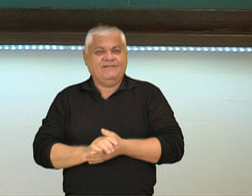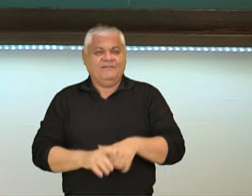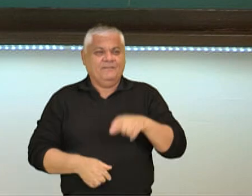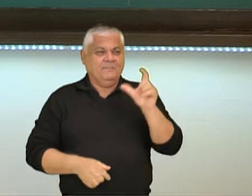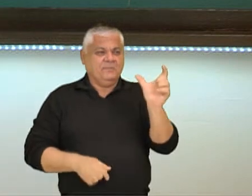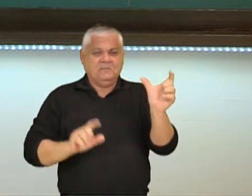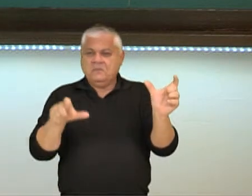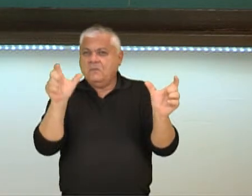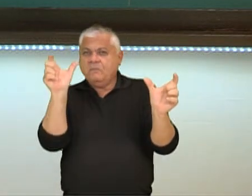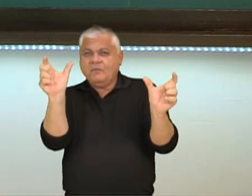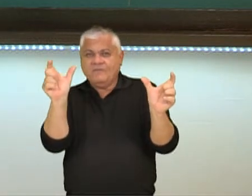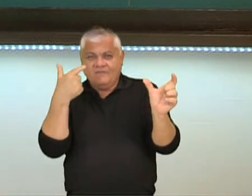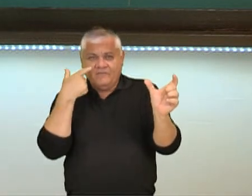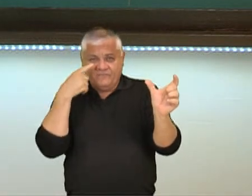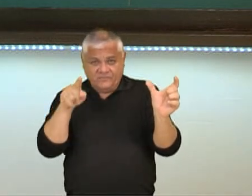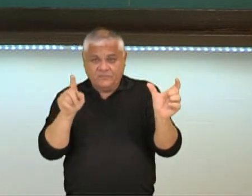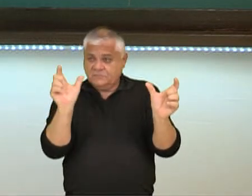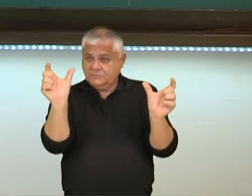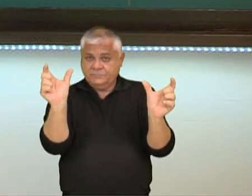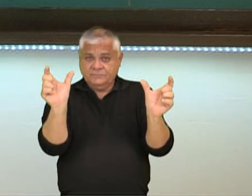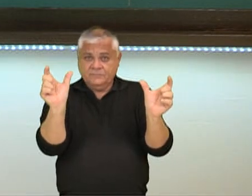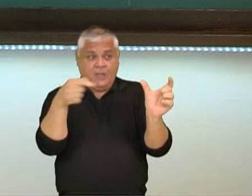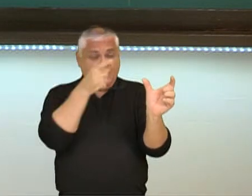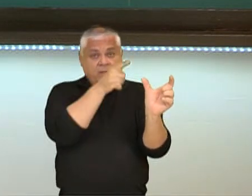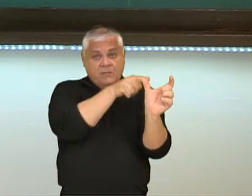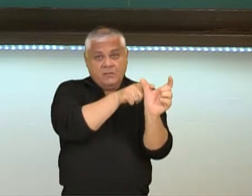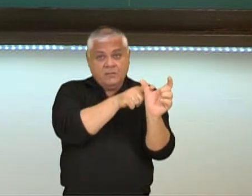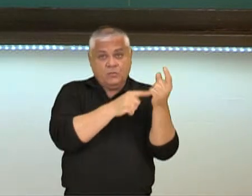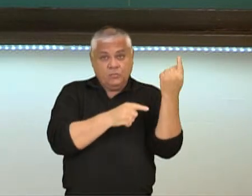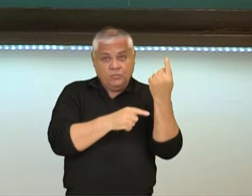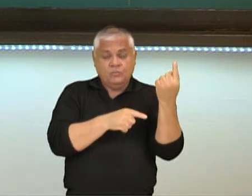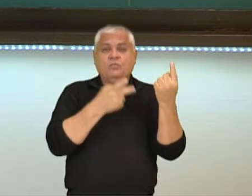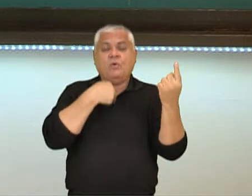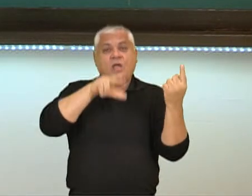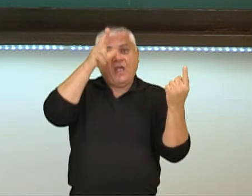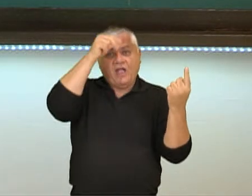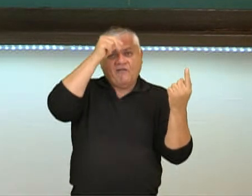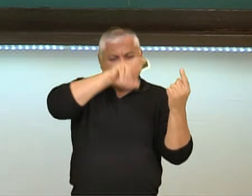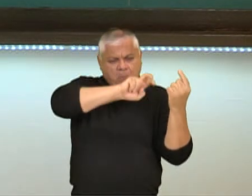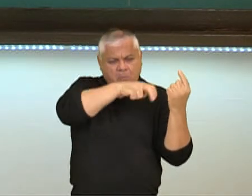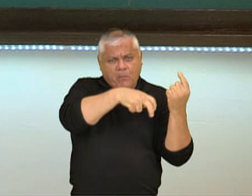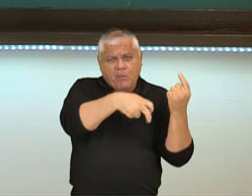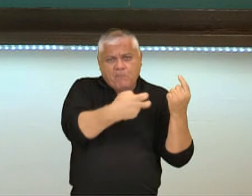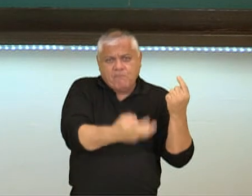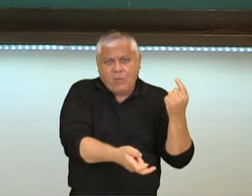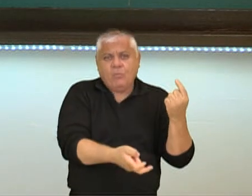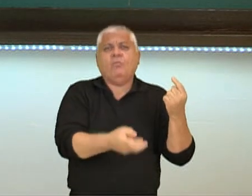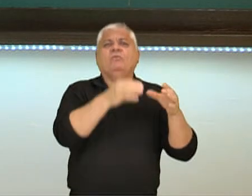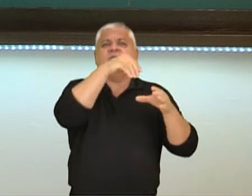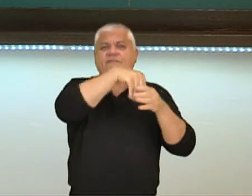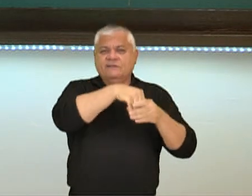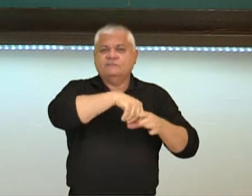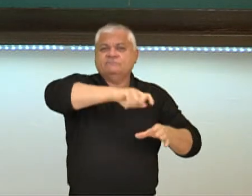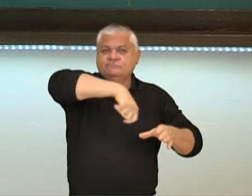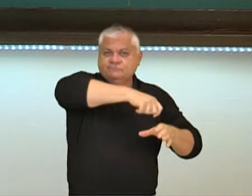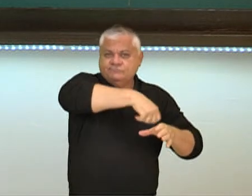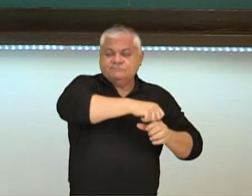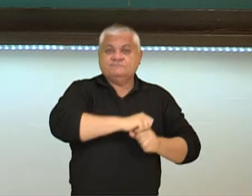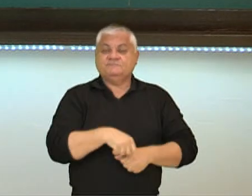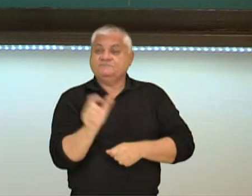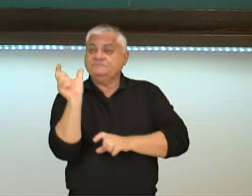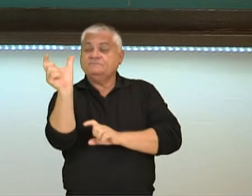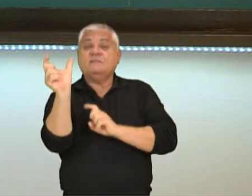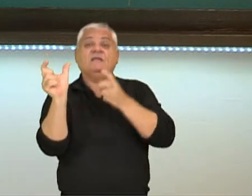dois primeiros parágrafos? A primeira, né, falando de cavalo, que ele caiu e invadiu uma cozinha. E a